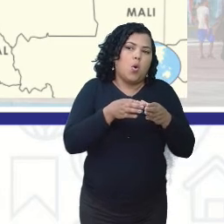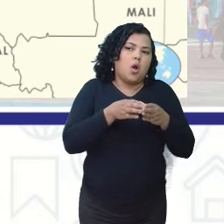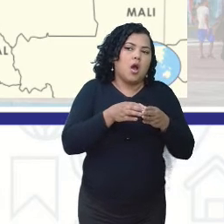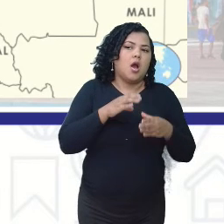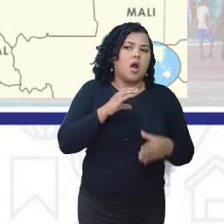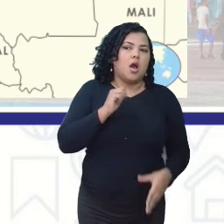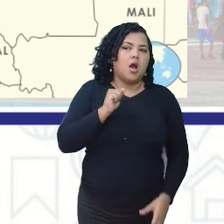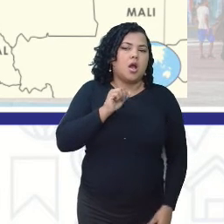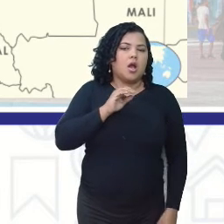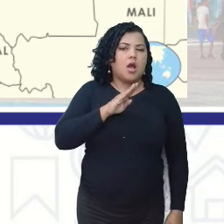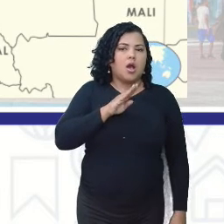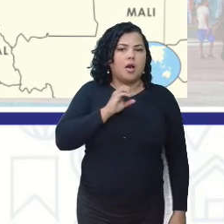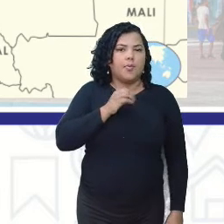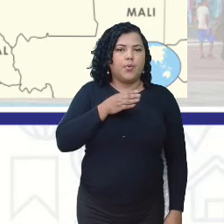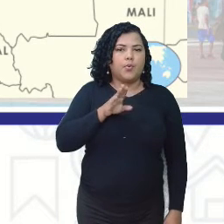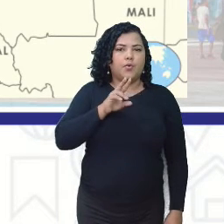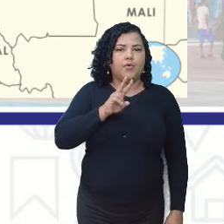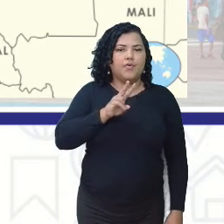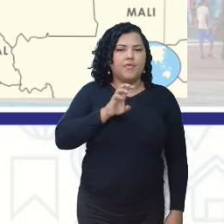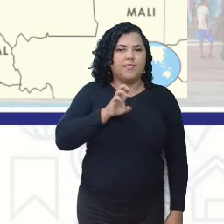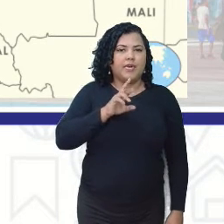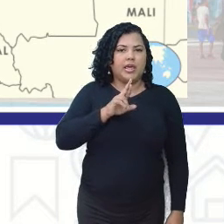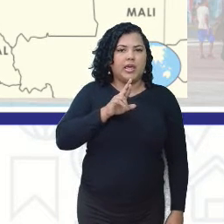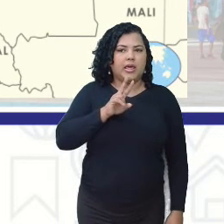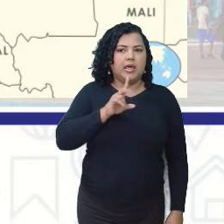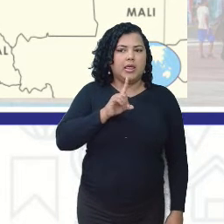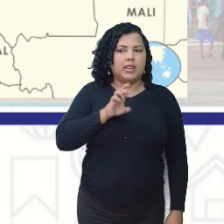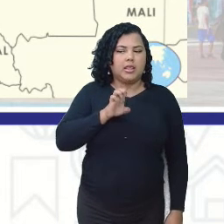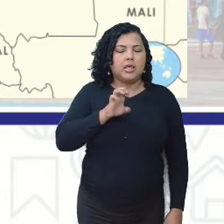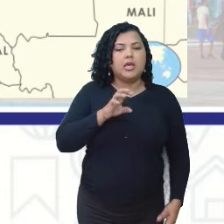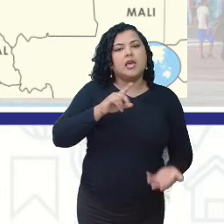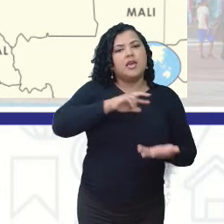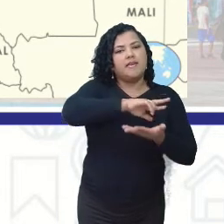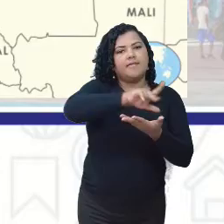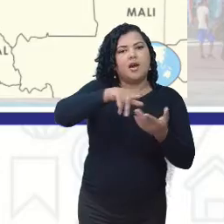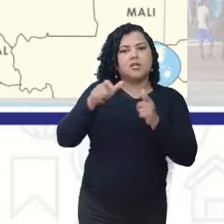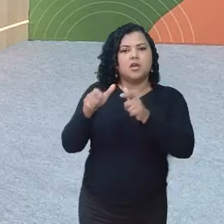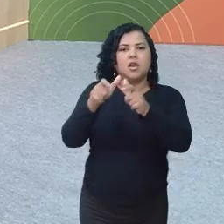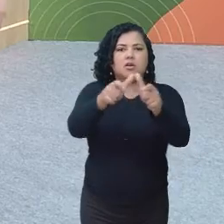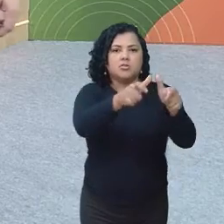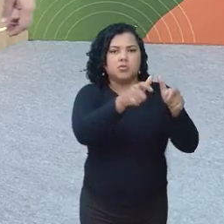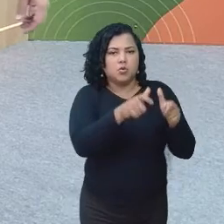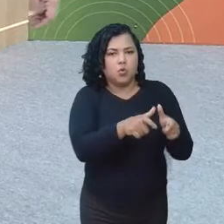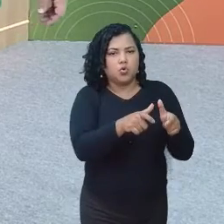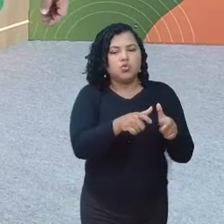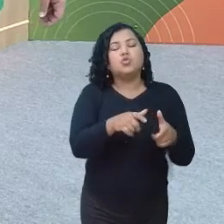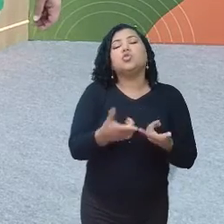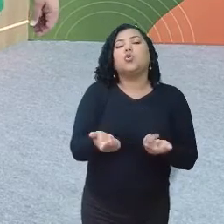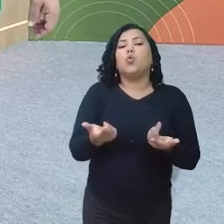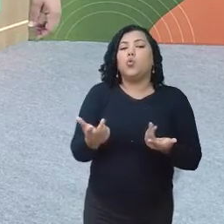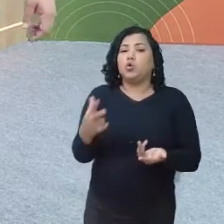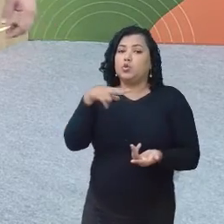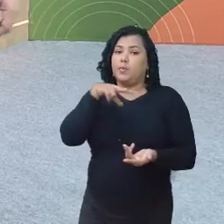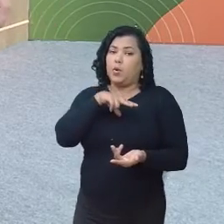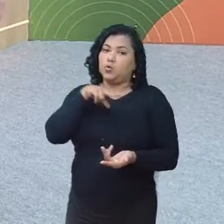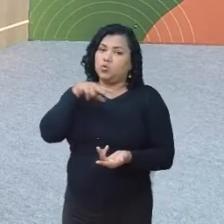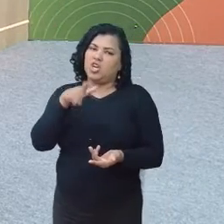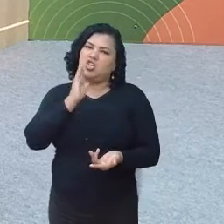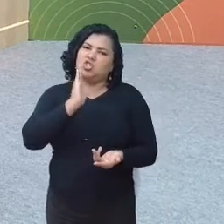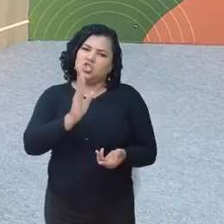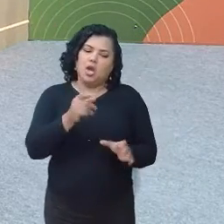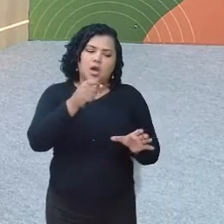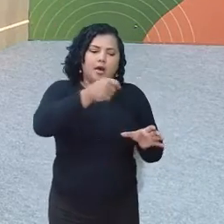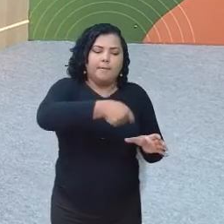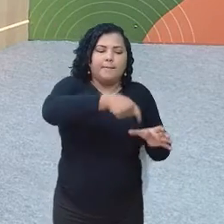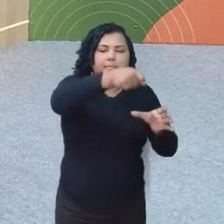Canárias, Ilha da Madeira e a região de Açores. Então, em todos esses territórios aqui, os portugueses eles já